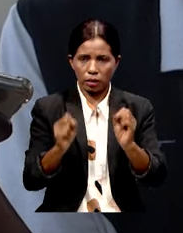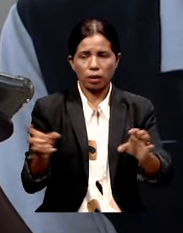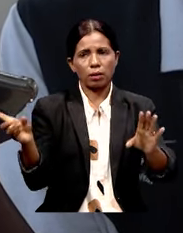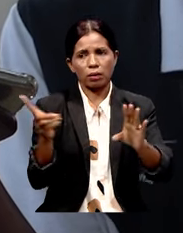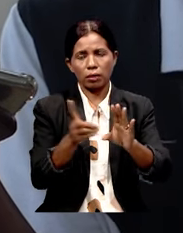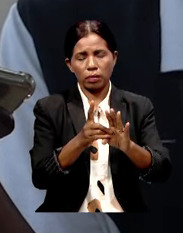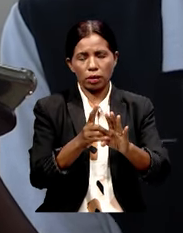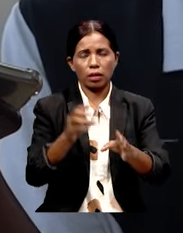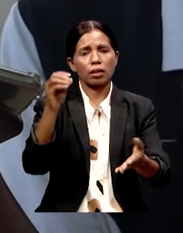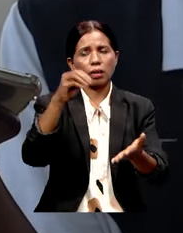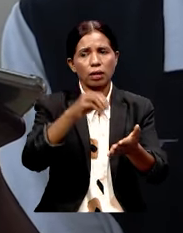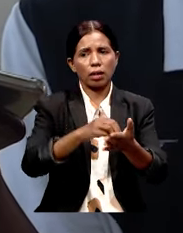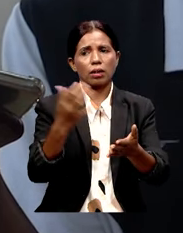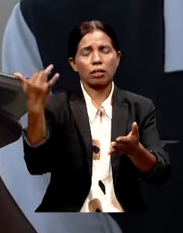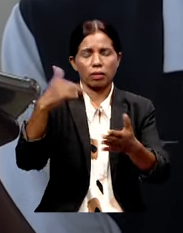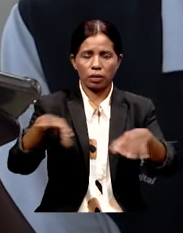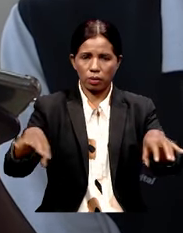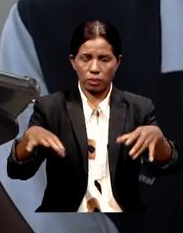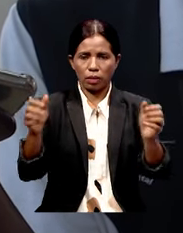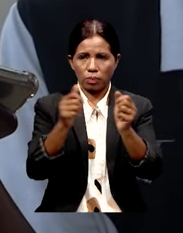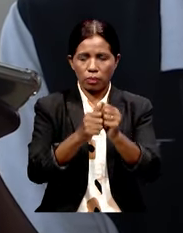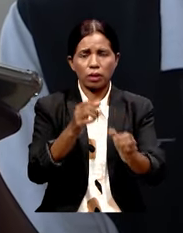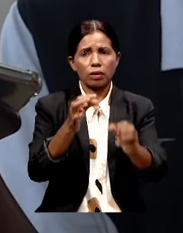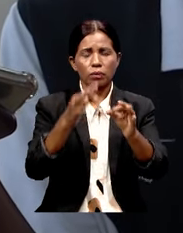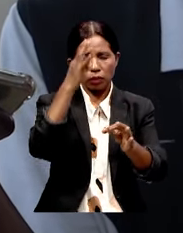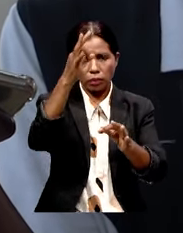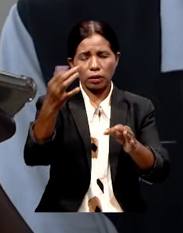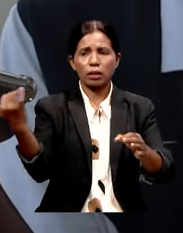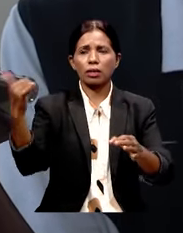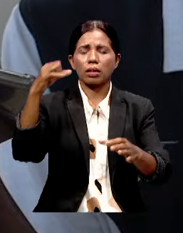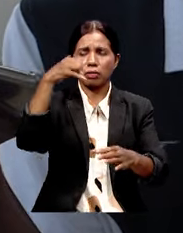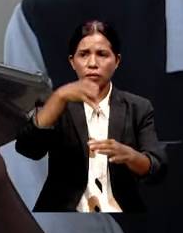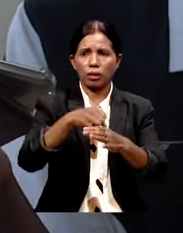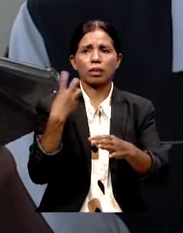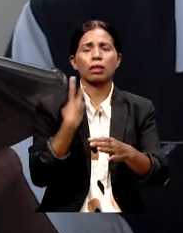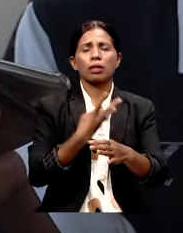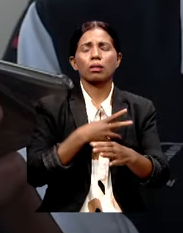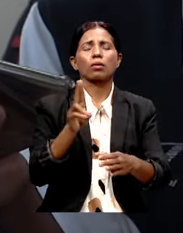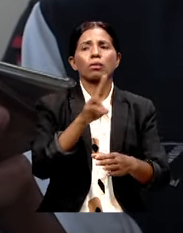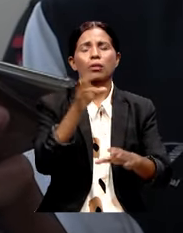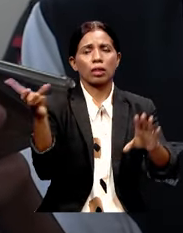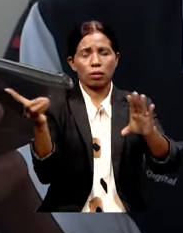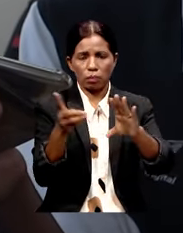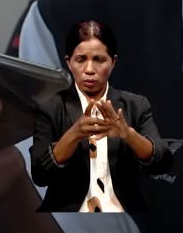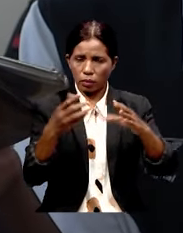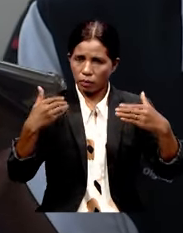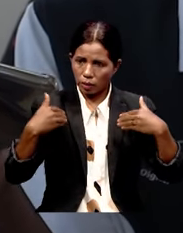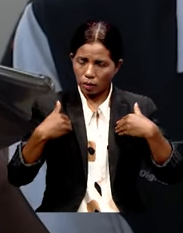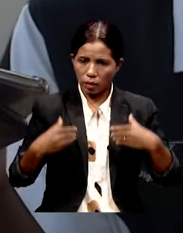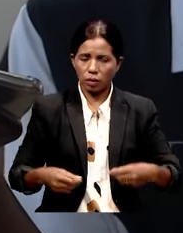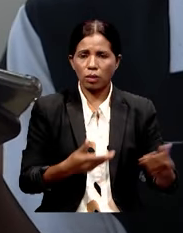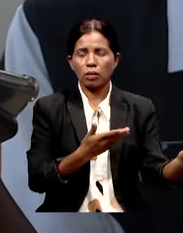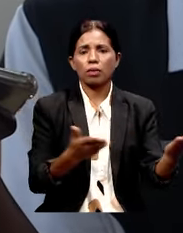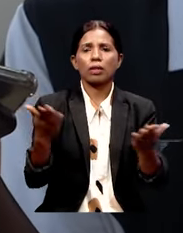ne si arkivu iya si ne personal file. Karik apa baru si re involve ita uza dokumentu ne mak iya atunne hori proses